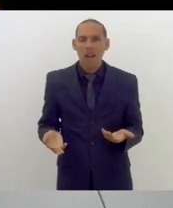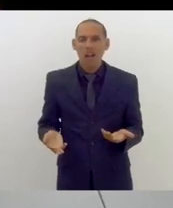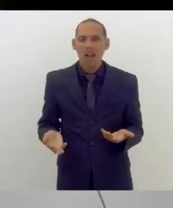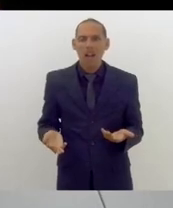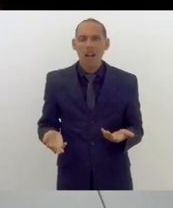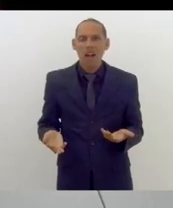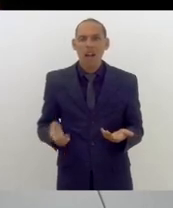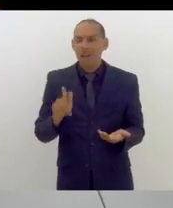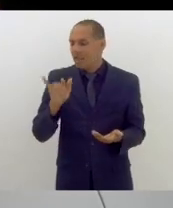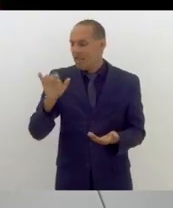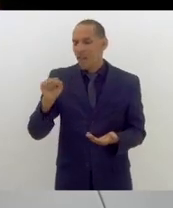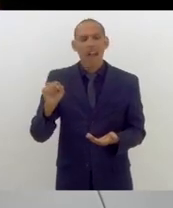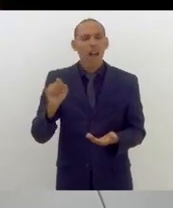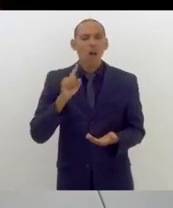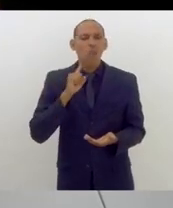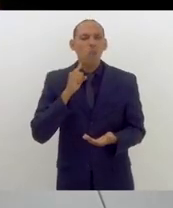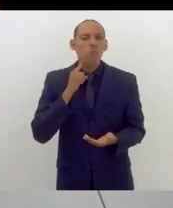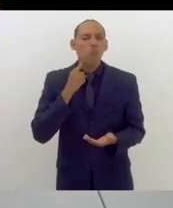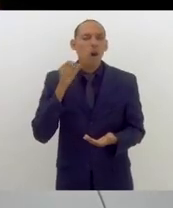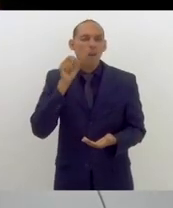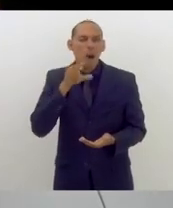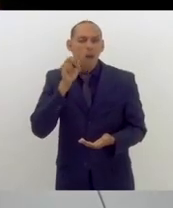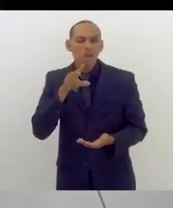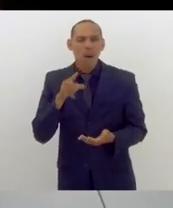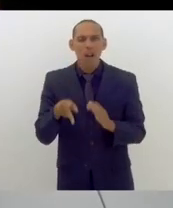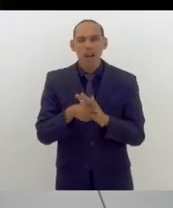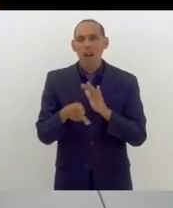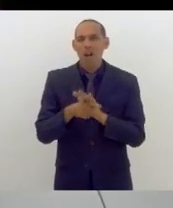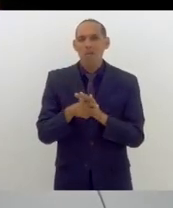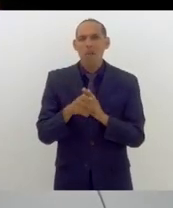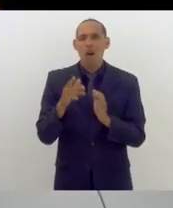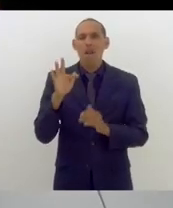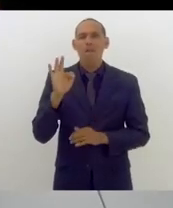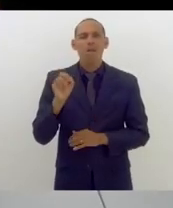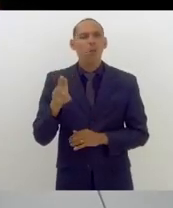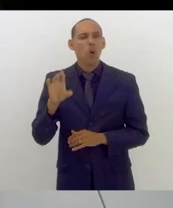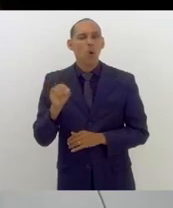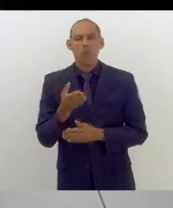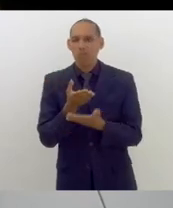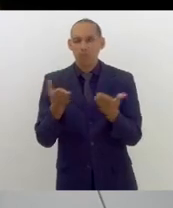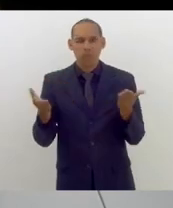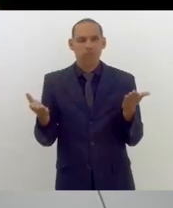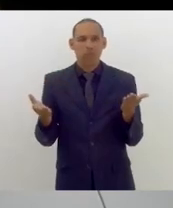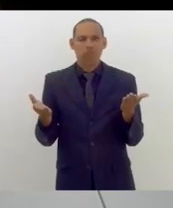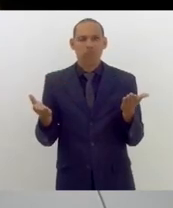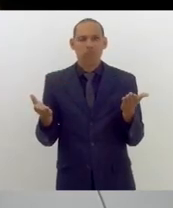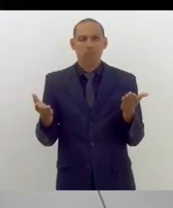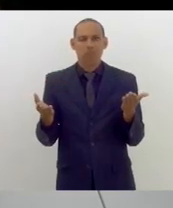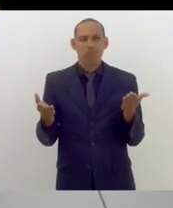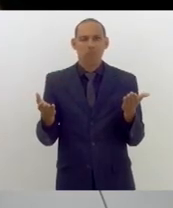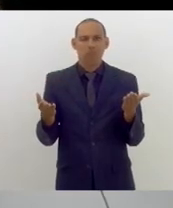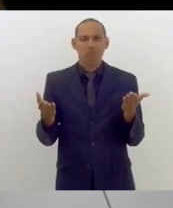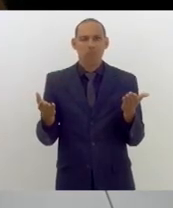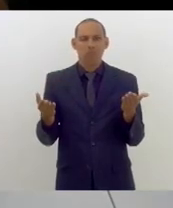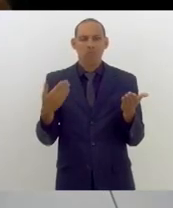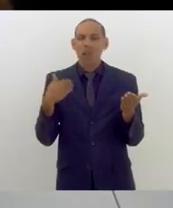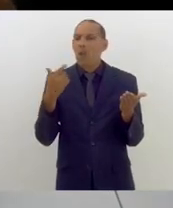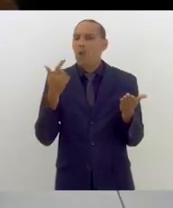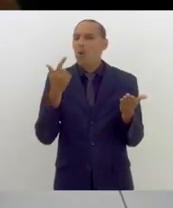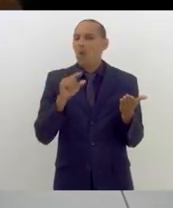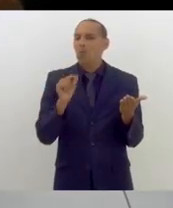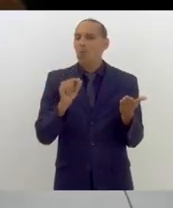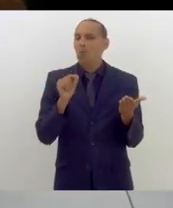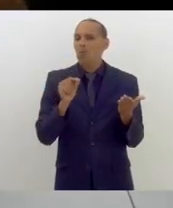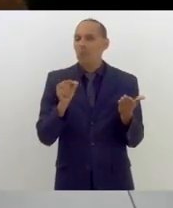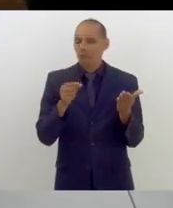um gás tóxico que sai dos alto-fornos a terra eu consegui através para